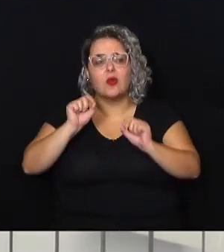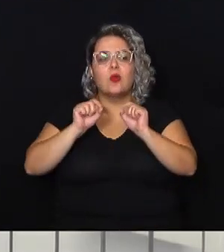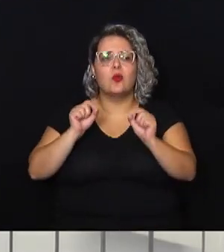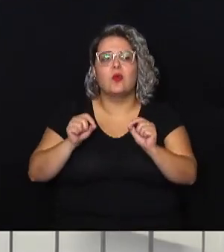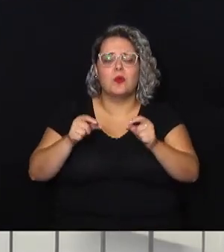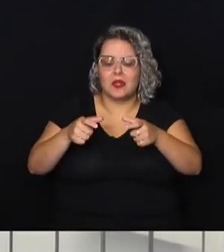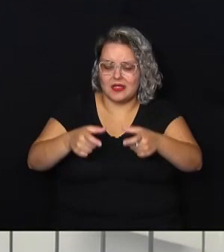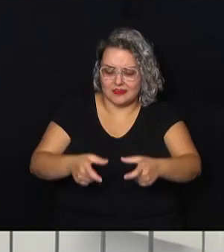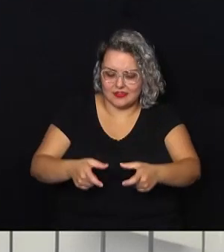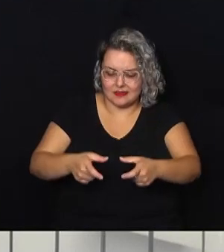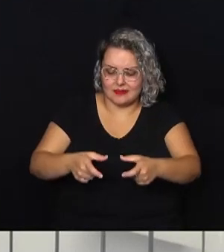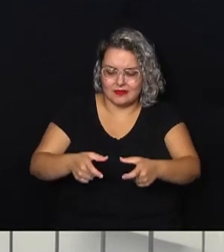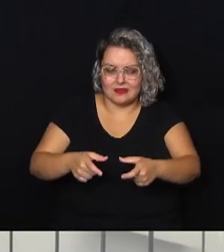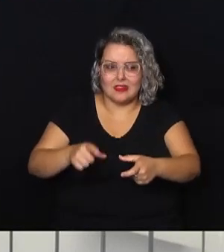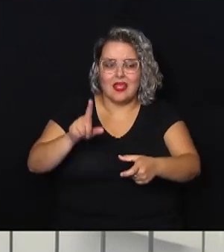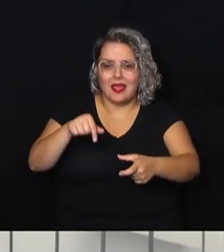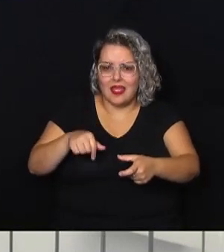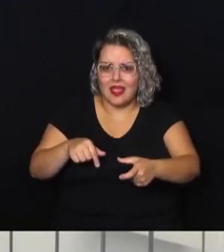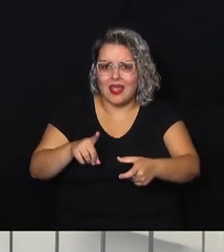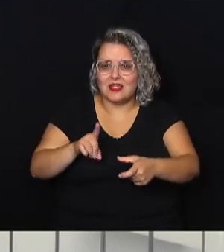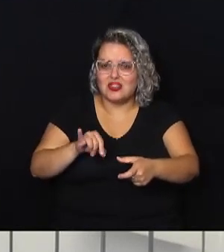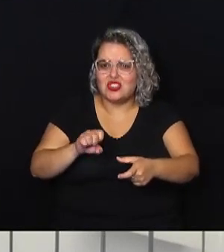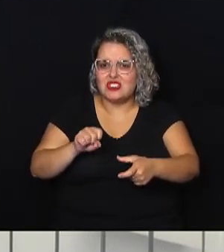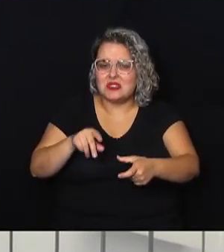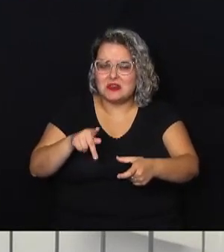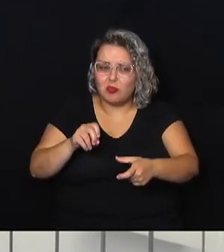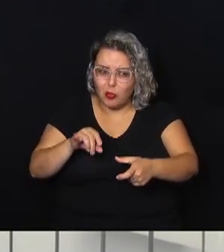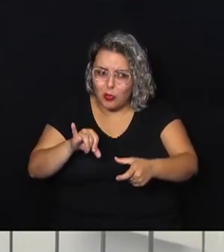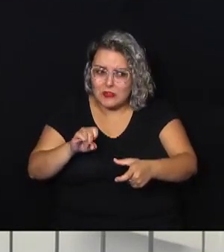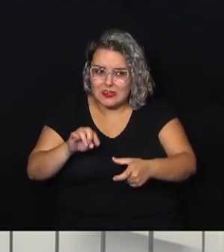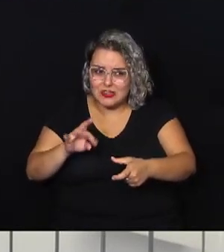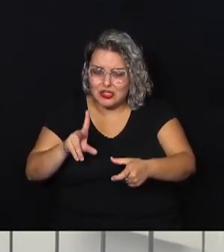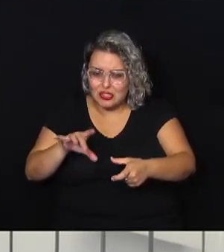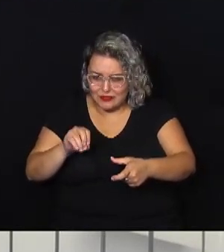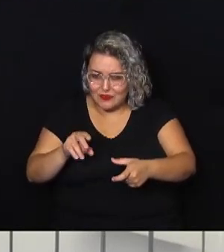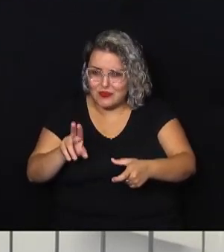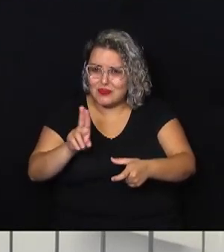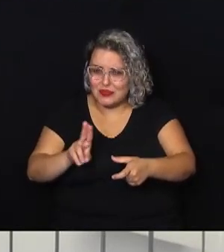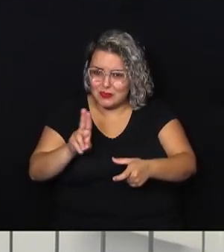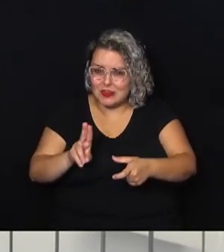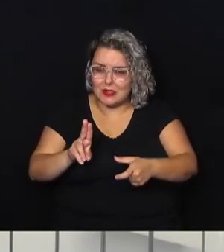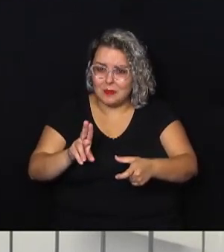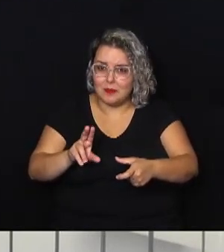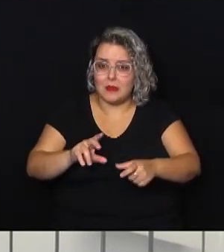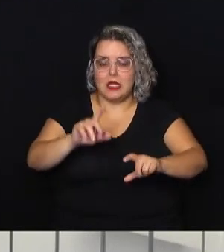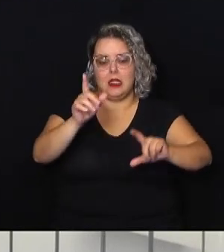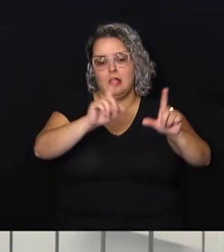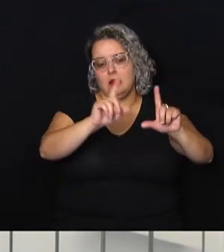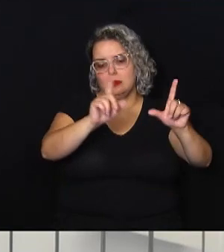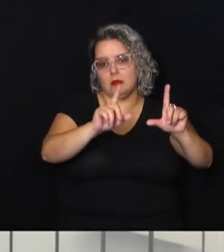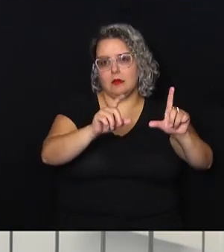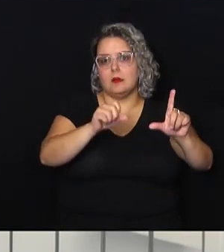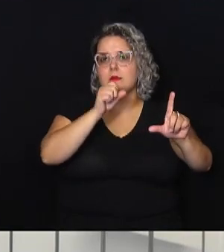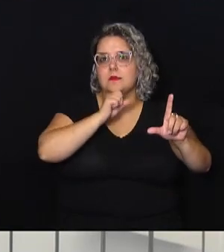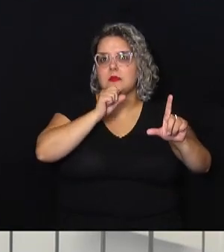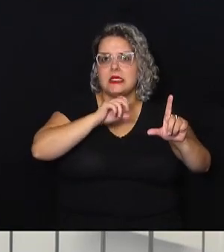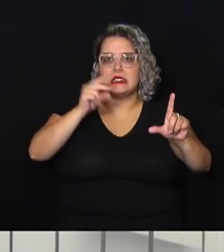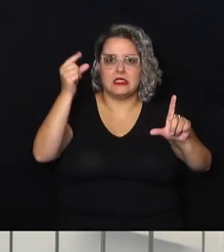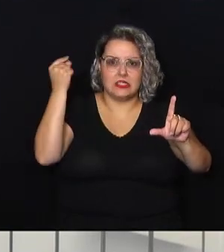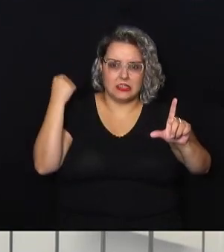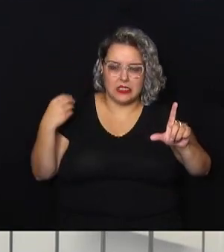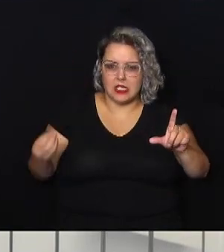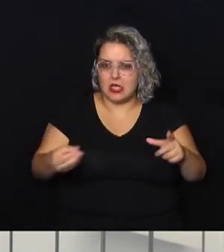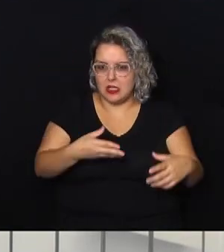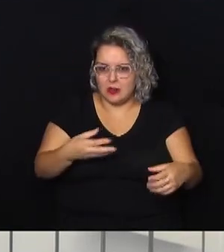aparelhos, Rodrigo, são dispositivos que são utilizados para transformar TVs mais antigas em modelos